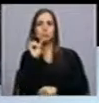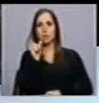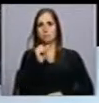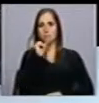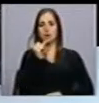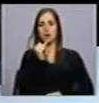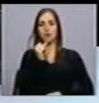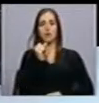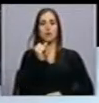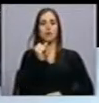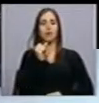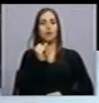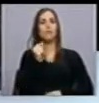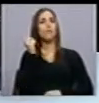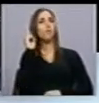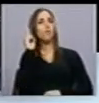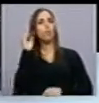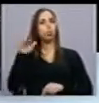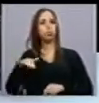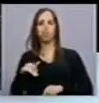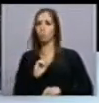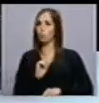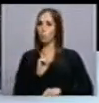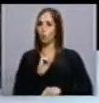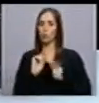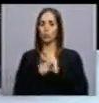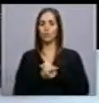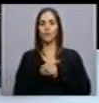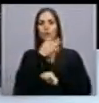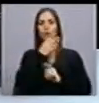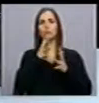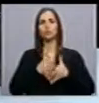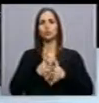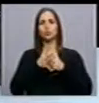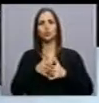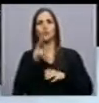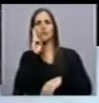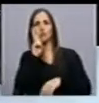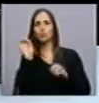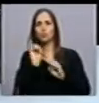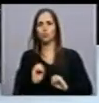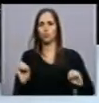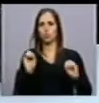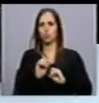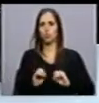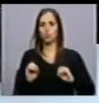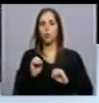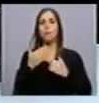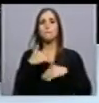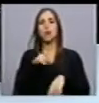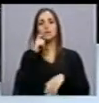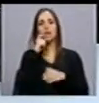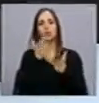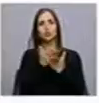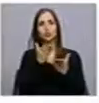meritório, muito pelo contrário. O que nós estamos a falar é de uma estrutura que ainda ninguém viu, mas que uns astrónomos da Universidade